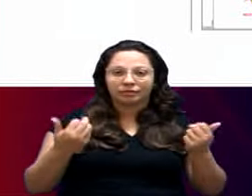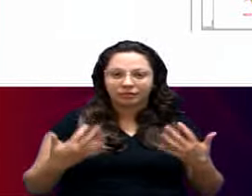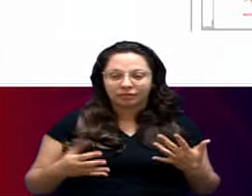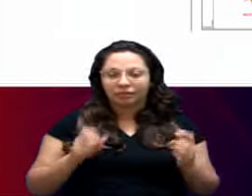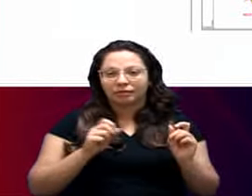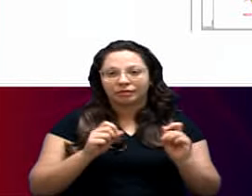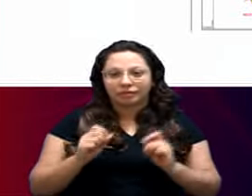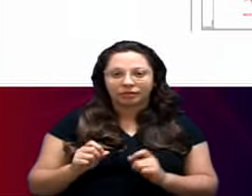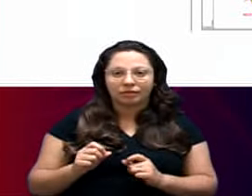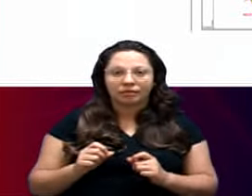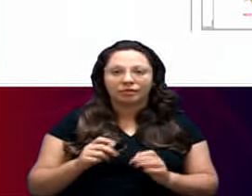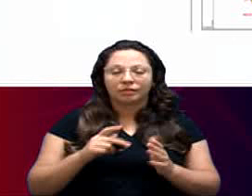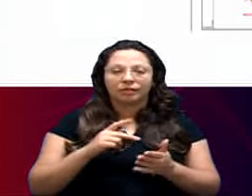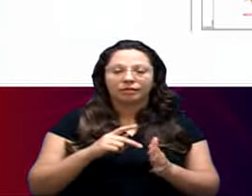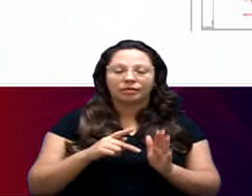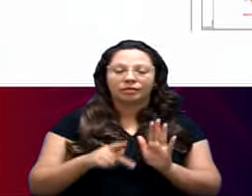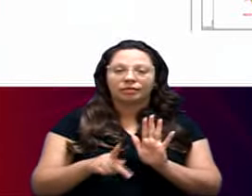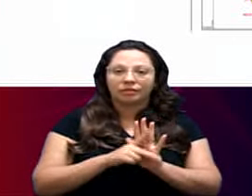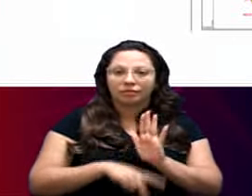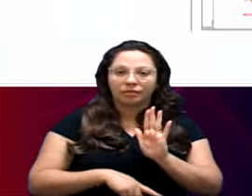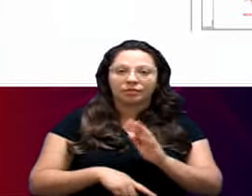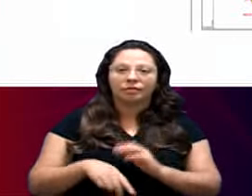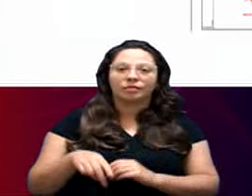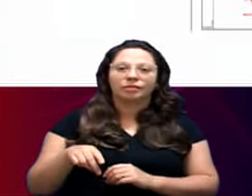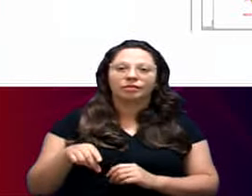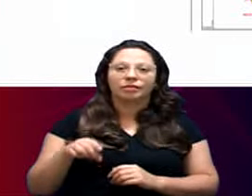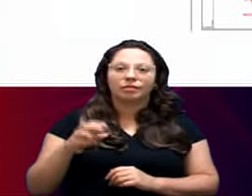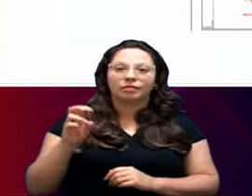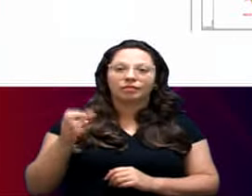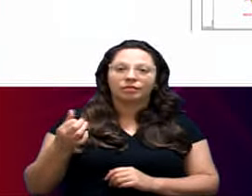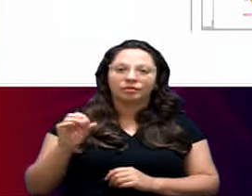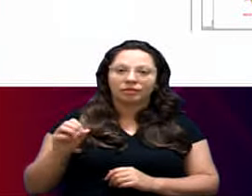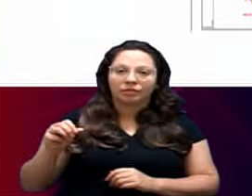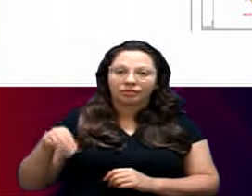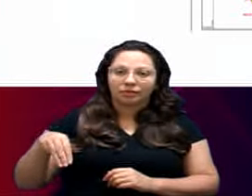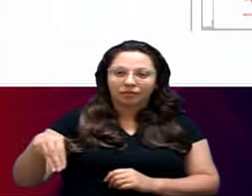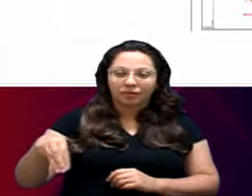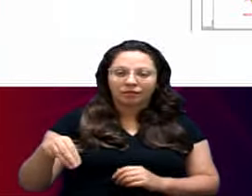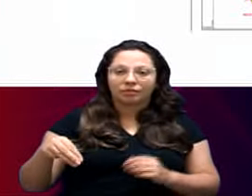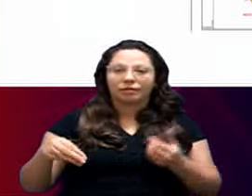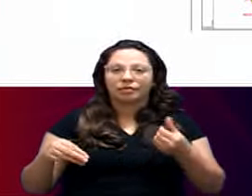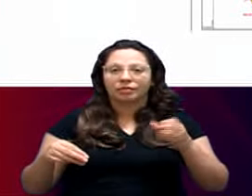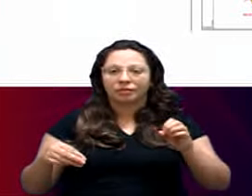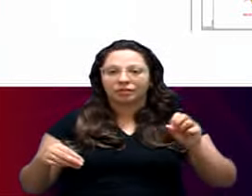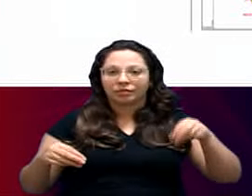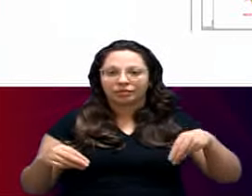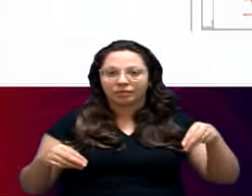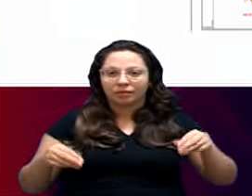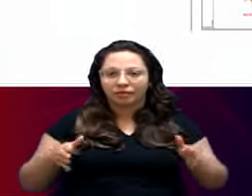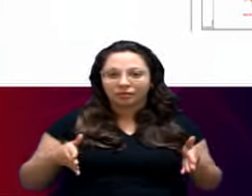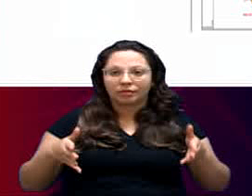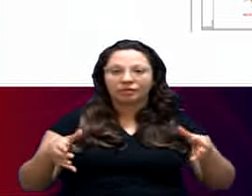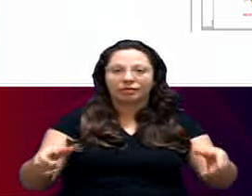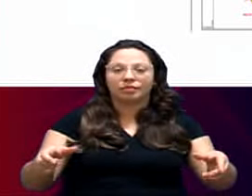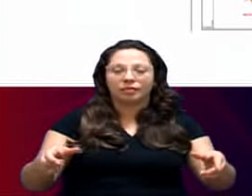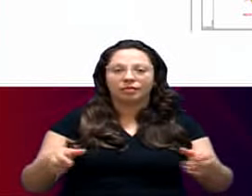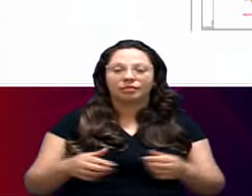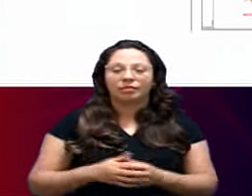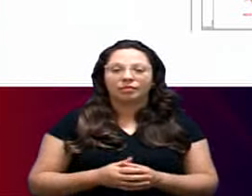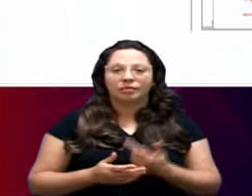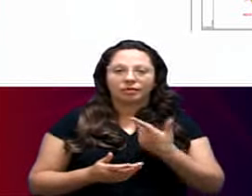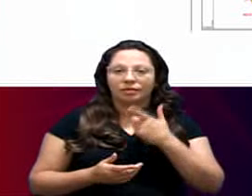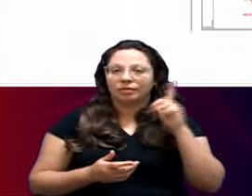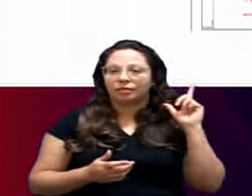ferras 60 m de cada lado piraji bim 60 m de cada lado e e ipaneminha